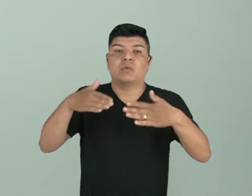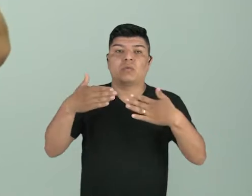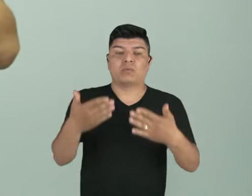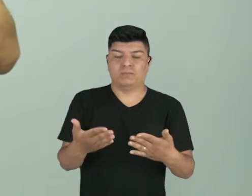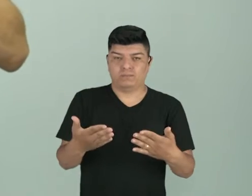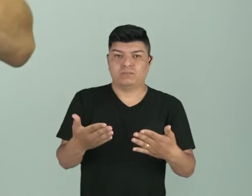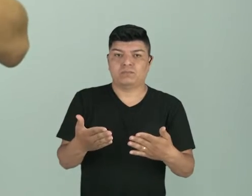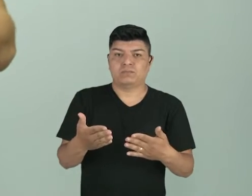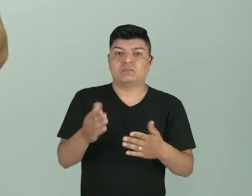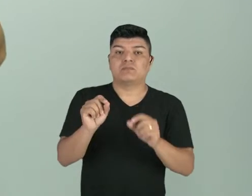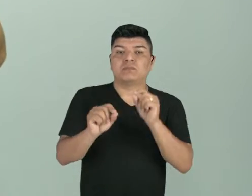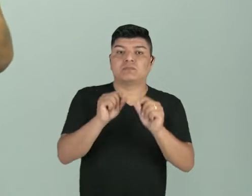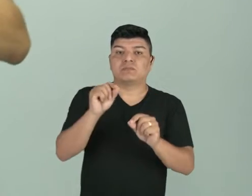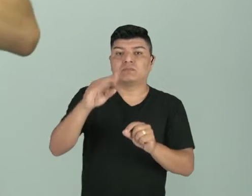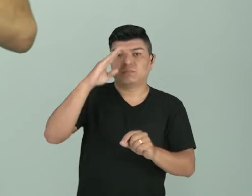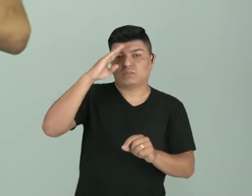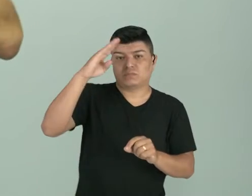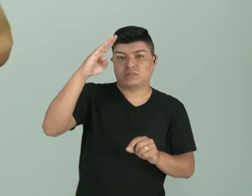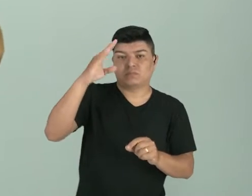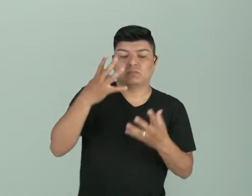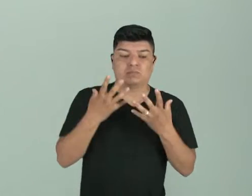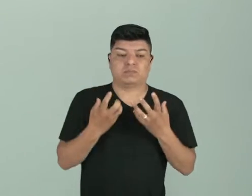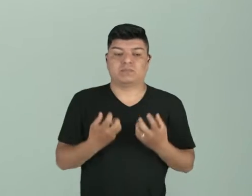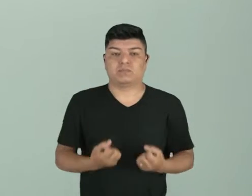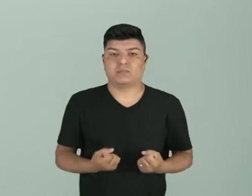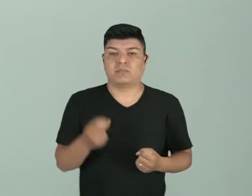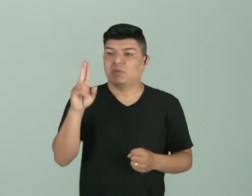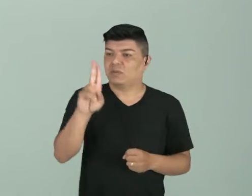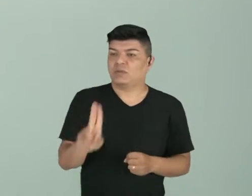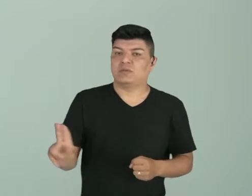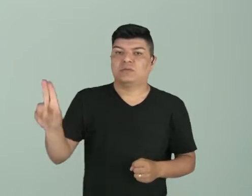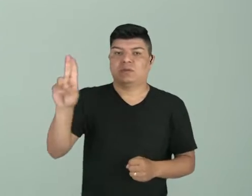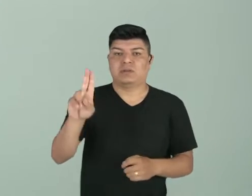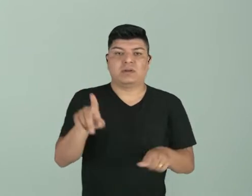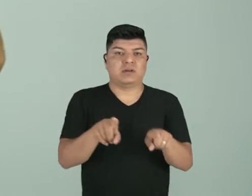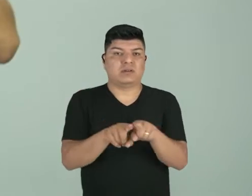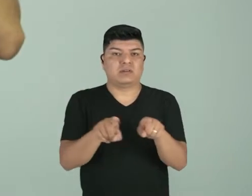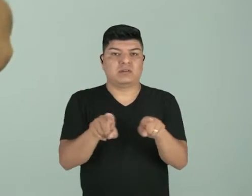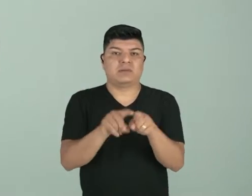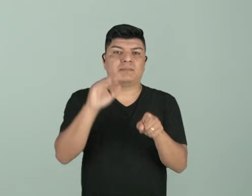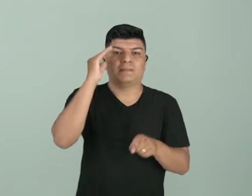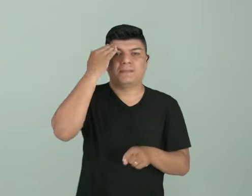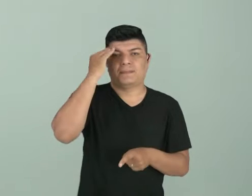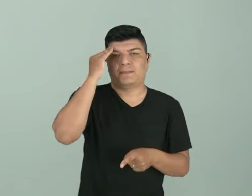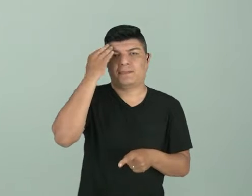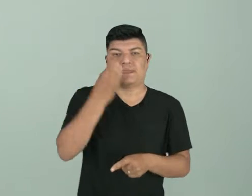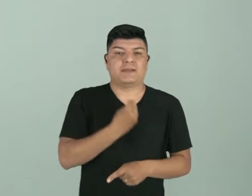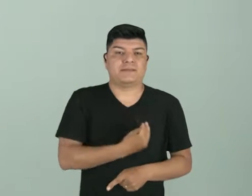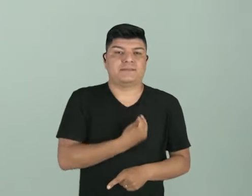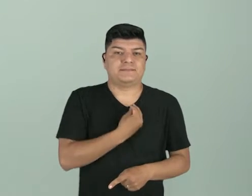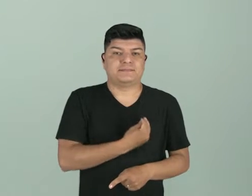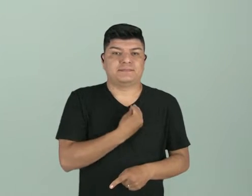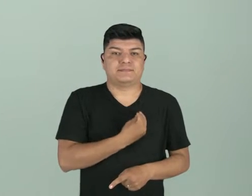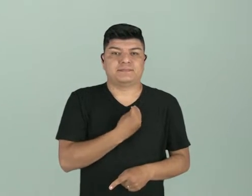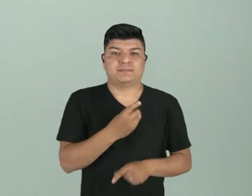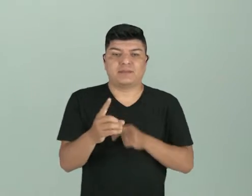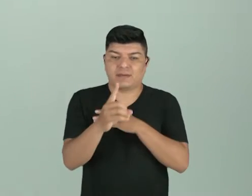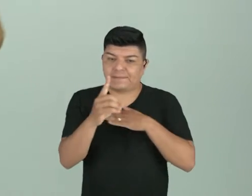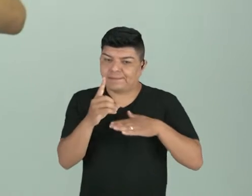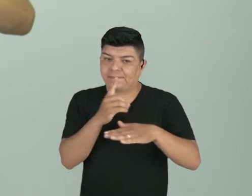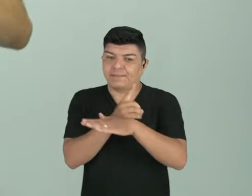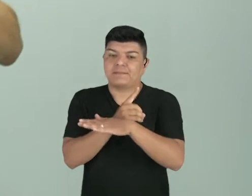caminhos que serão adotados, que serão utilizados para a compreensão da vida em